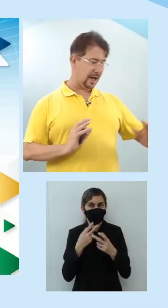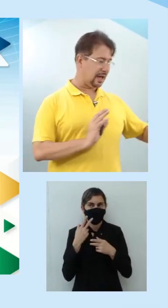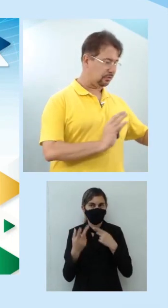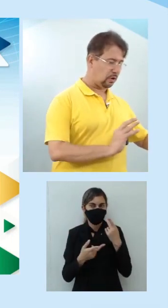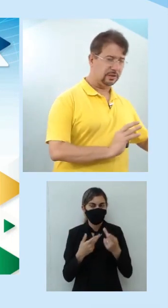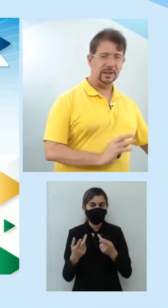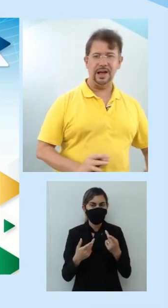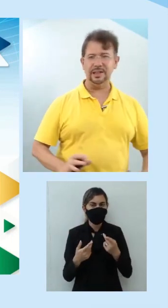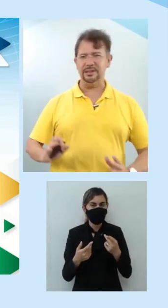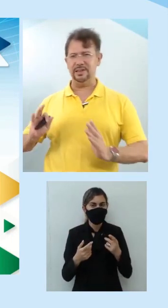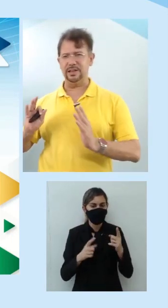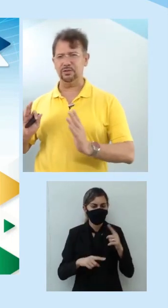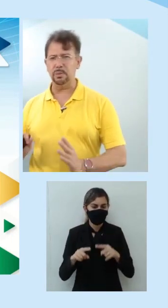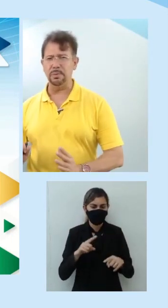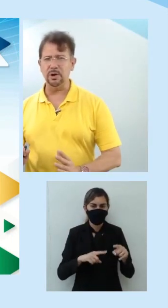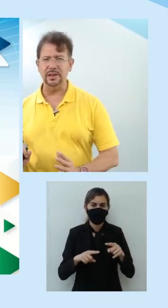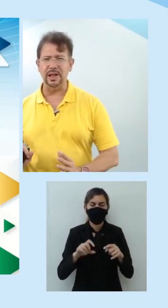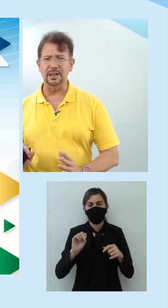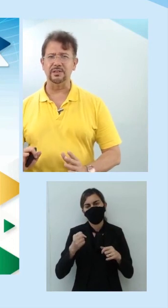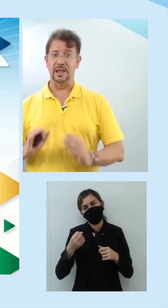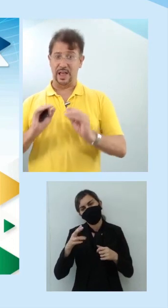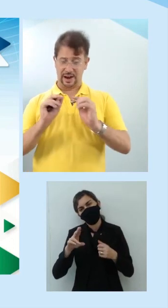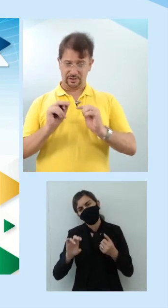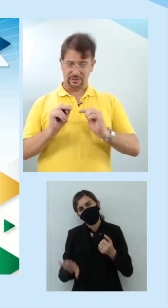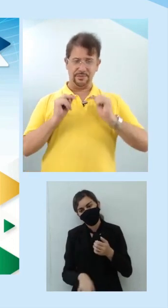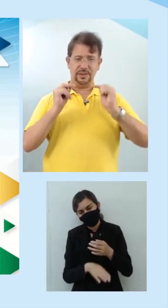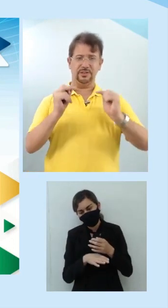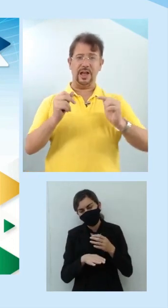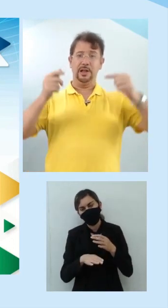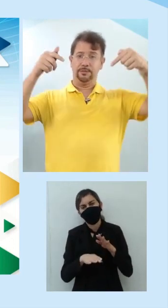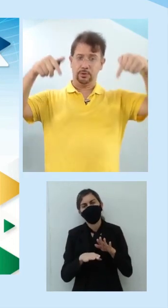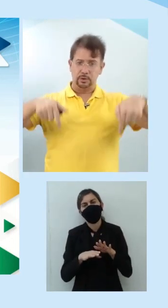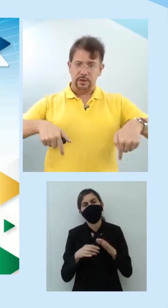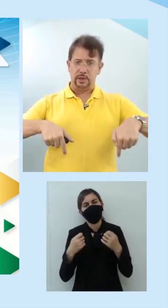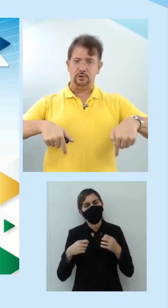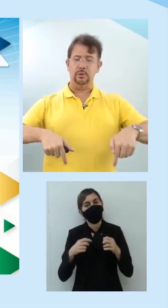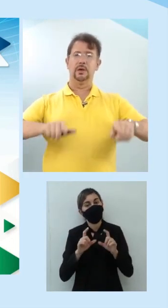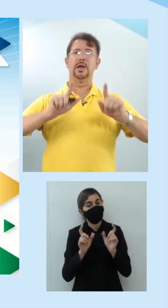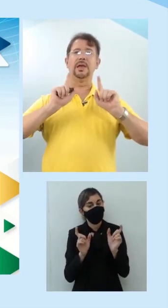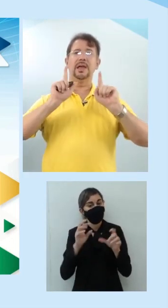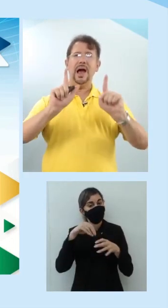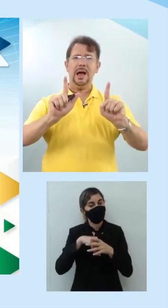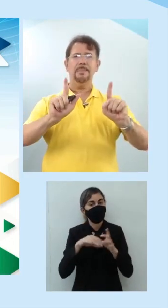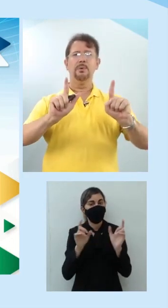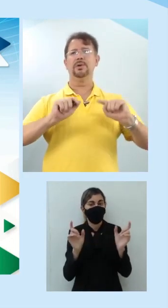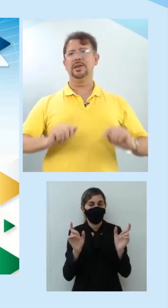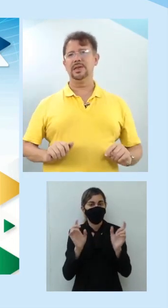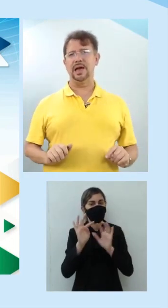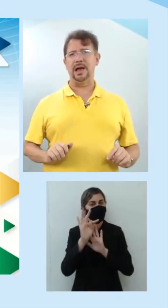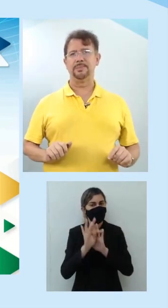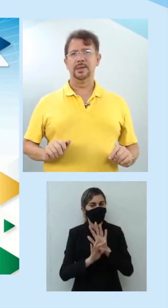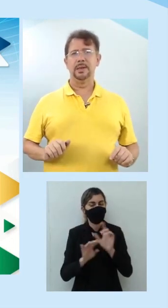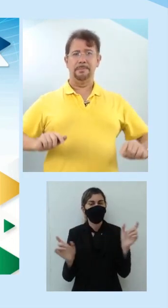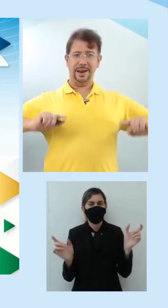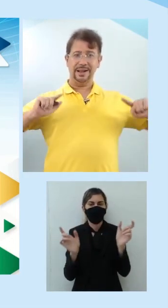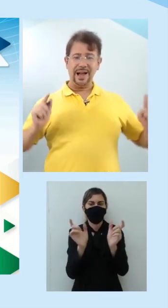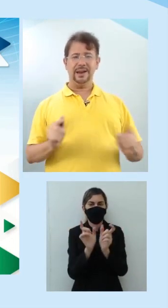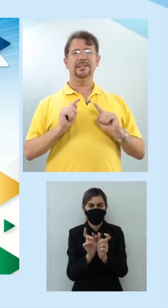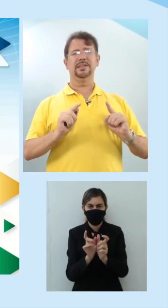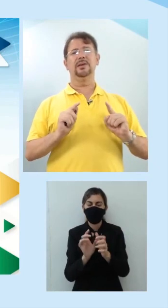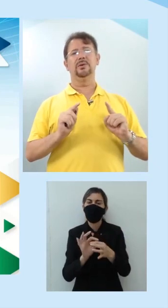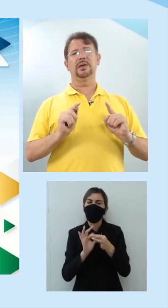falei, há as coordenadas e as subordinadas. Elas devem estar no texto em harmonia